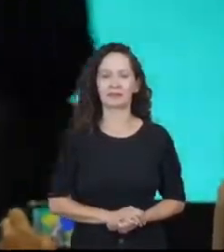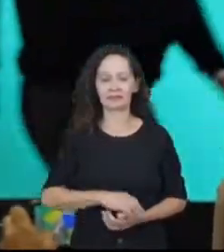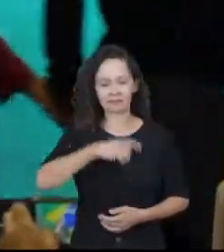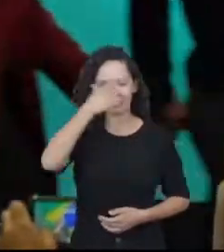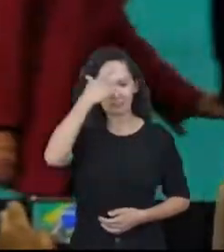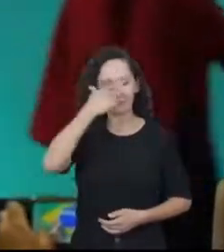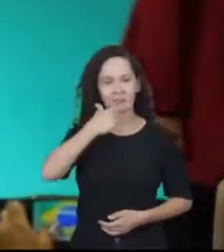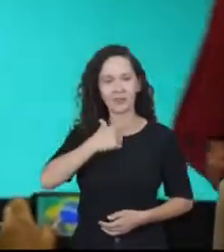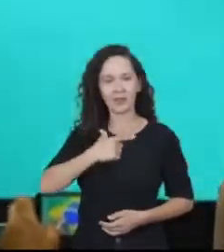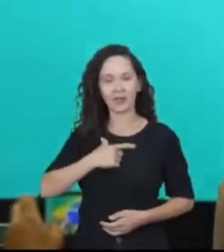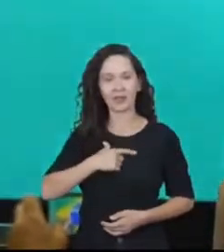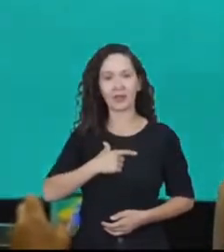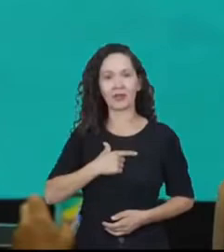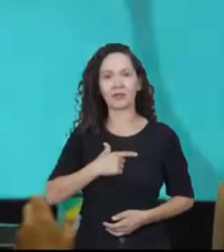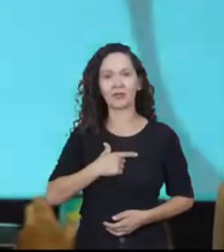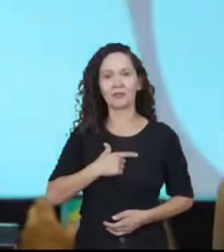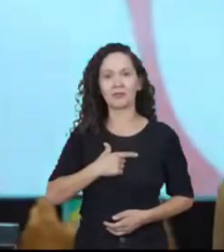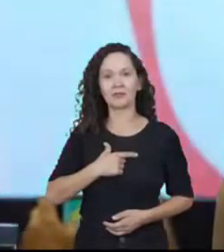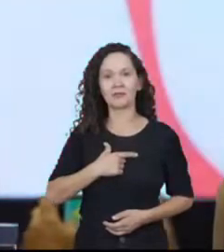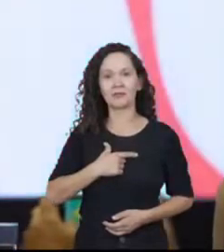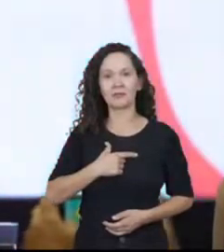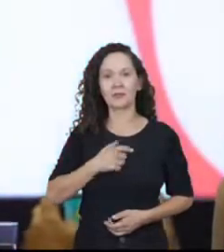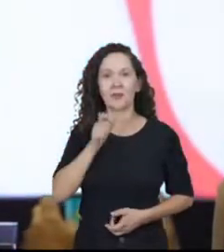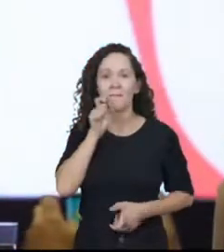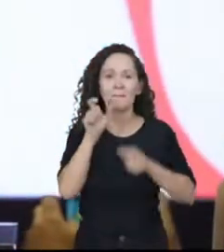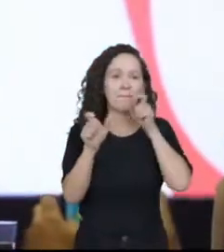uma nominata aqui.